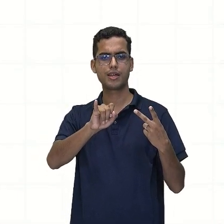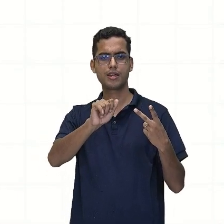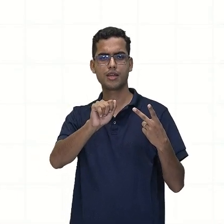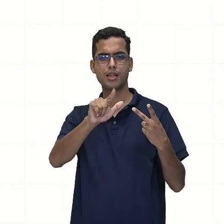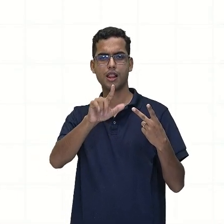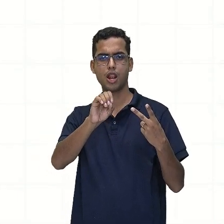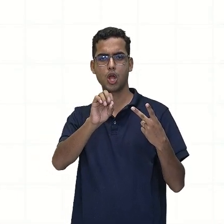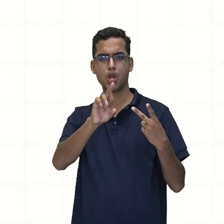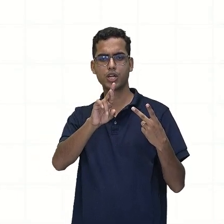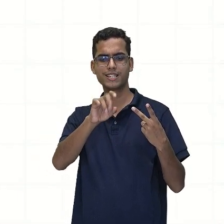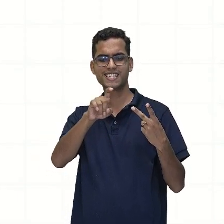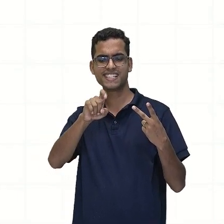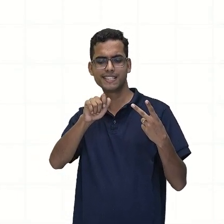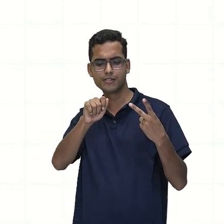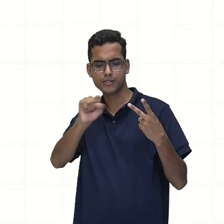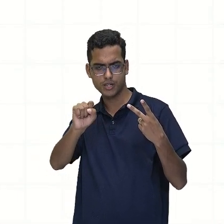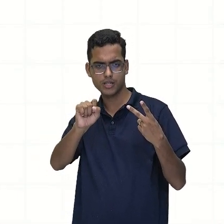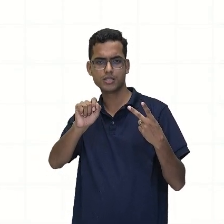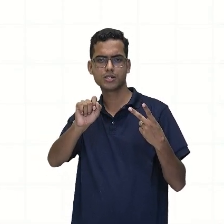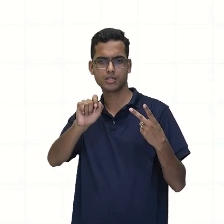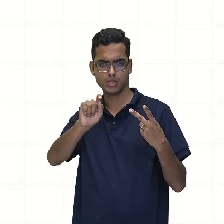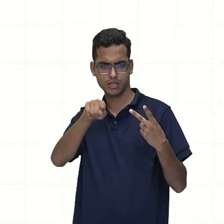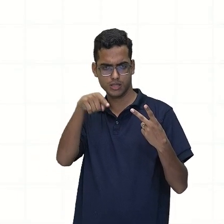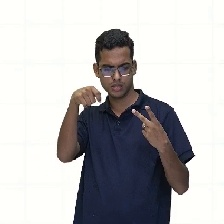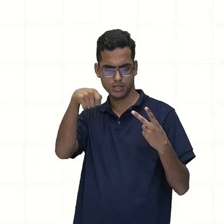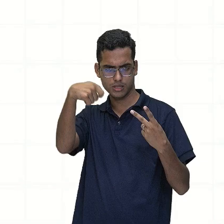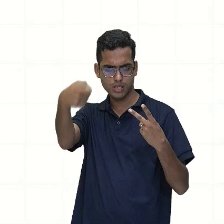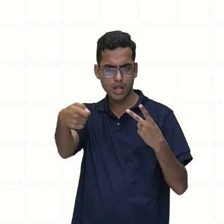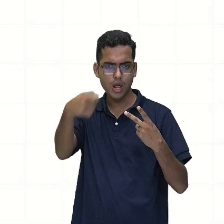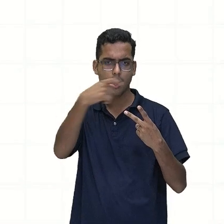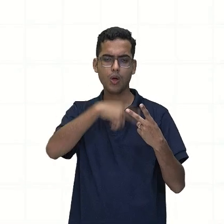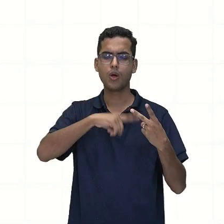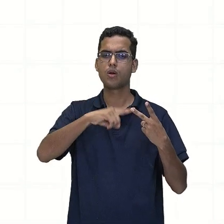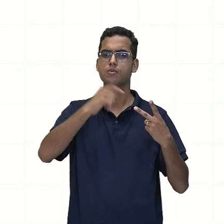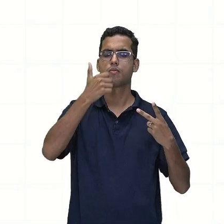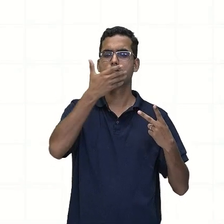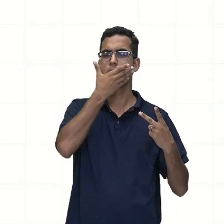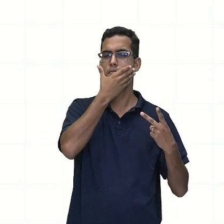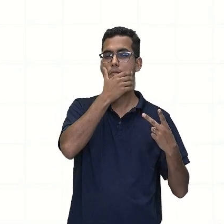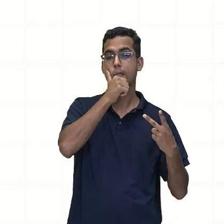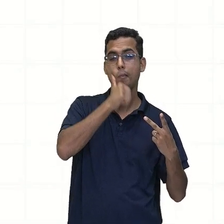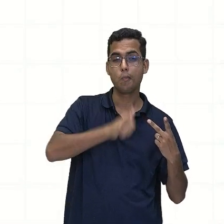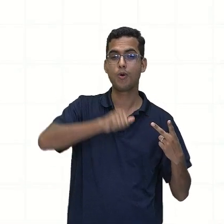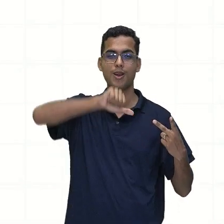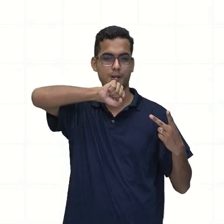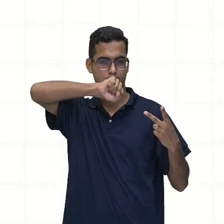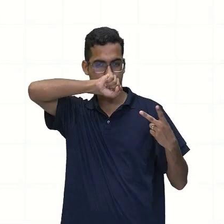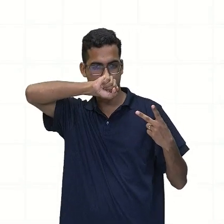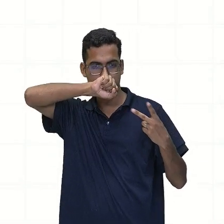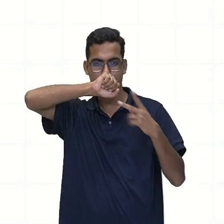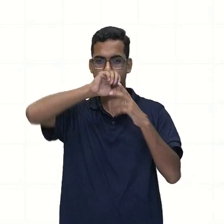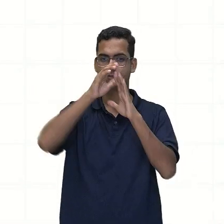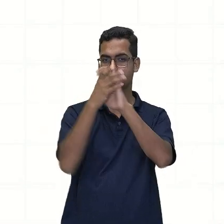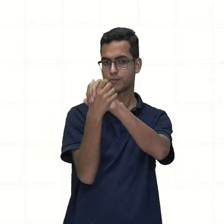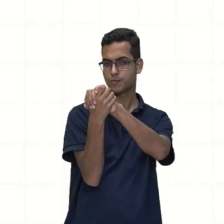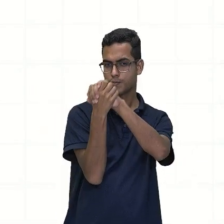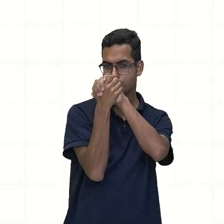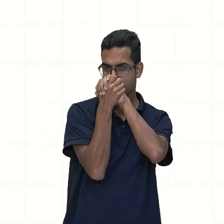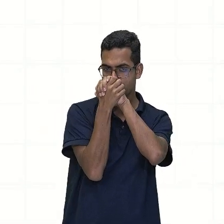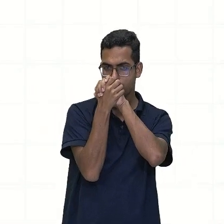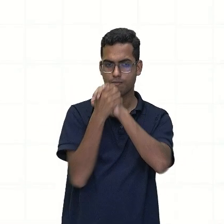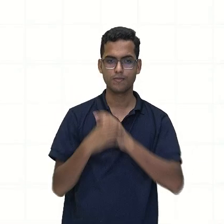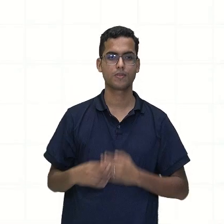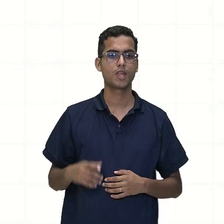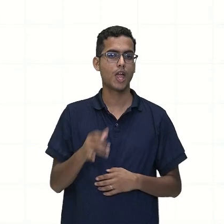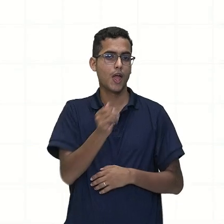a comunidade nos rituais, cultuar os orixás e promover a cura espiritual. Por exemplo, Mãe